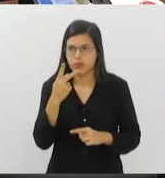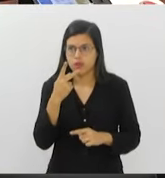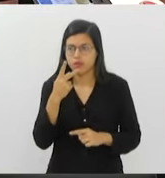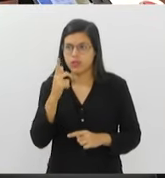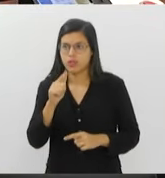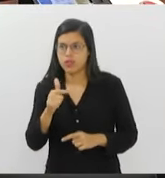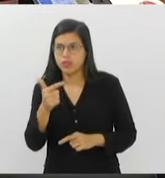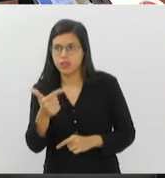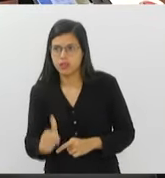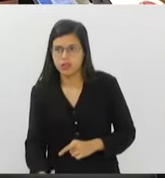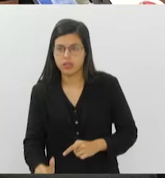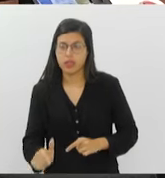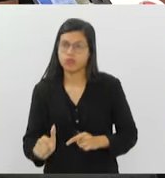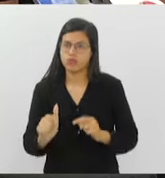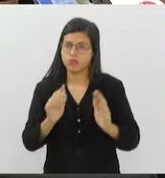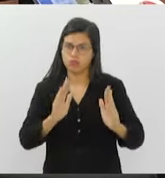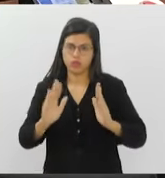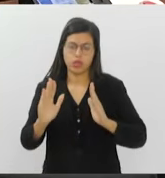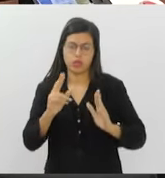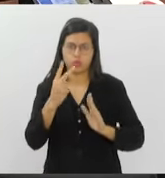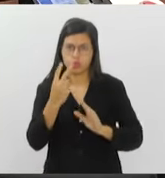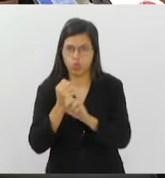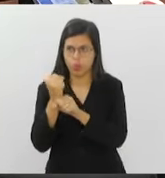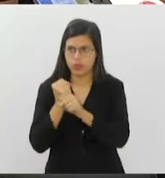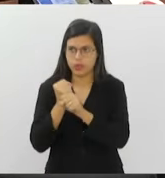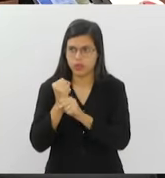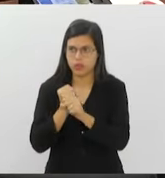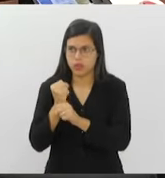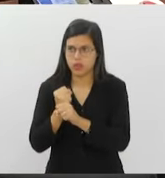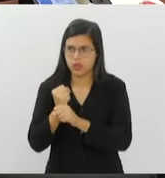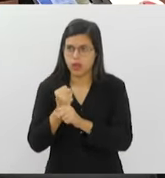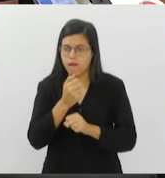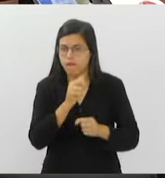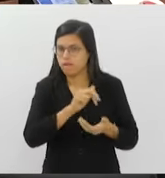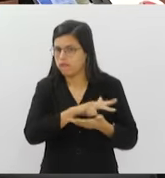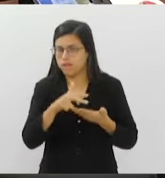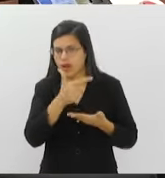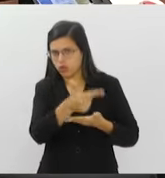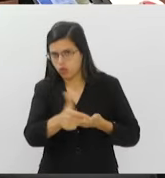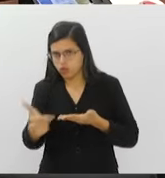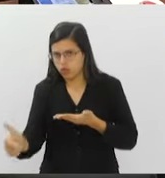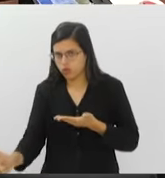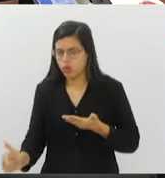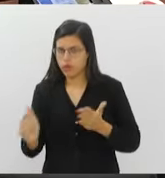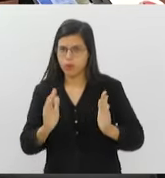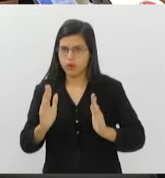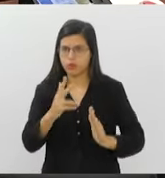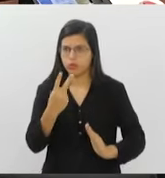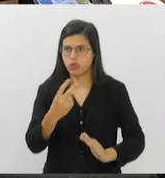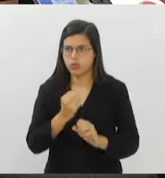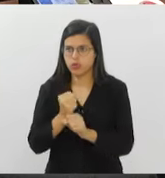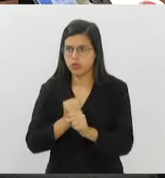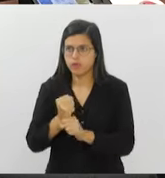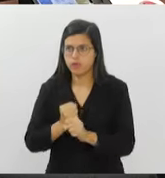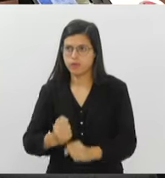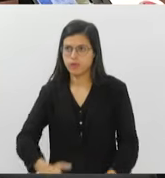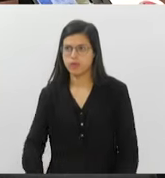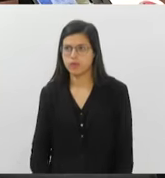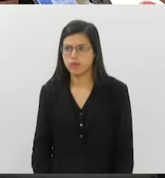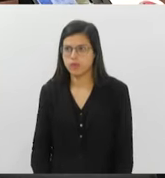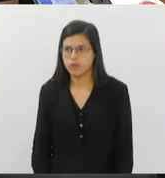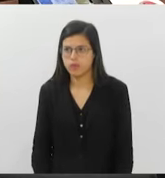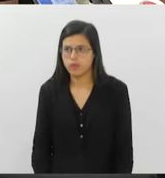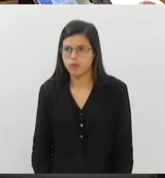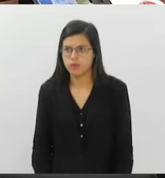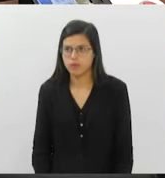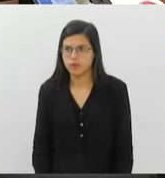reconduções por igual período de 2 anos. Ou seja, várias reconduções de 2 anos. Não vou fazer tua vontade. Presidente, se tem dúvida,